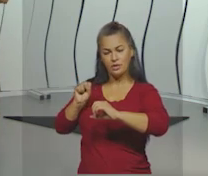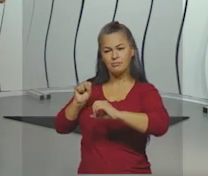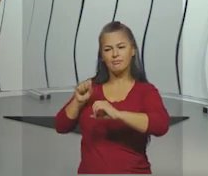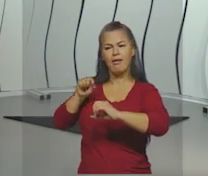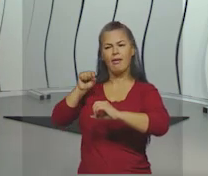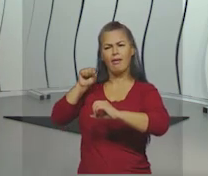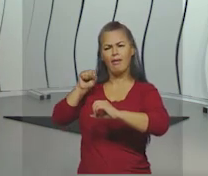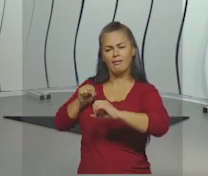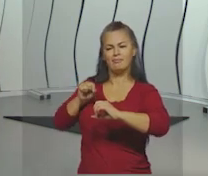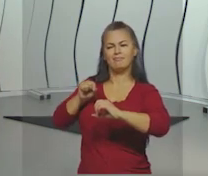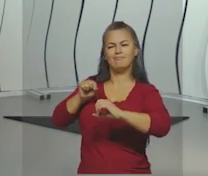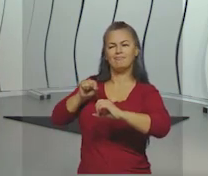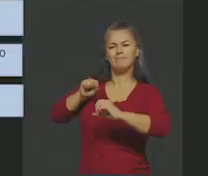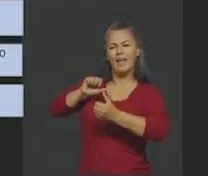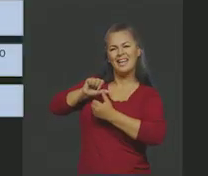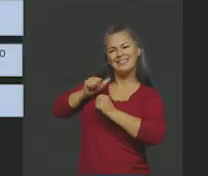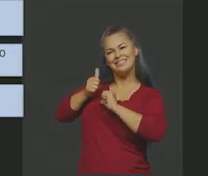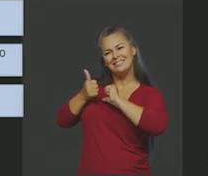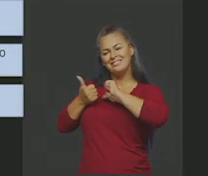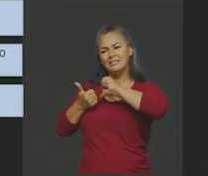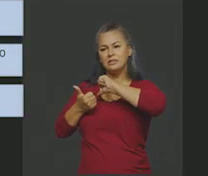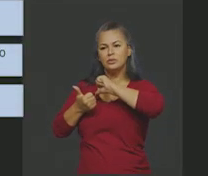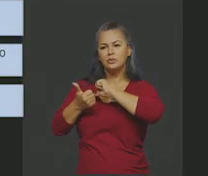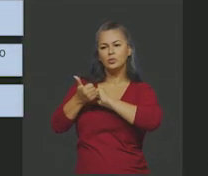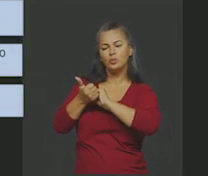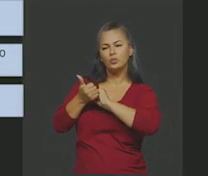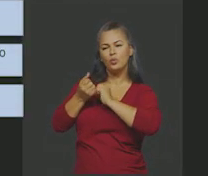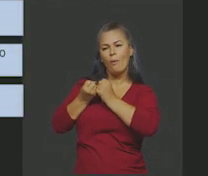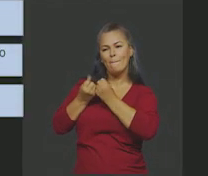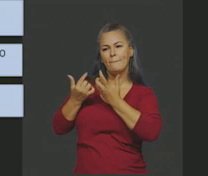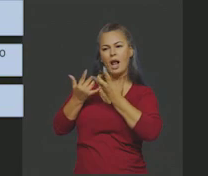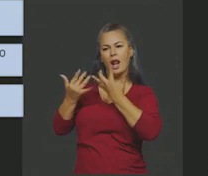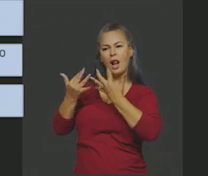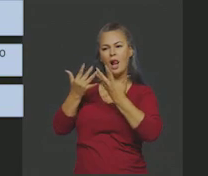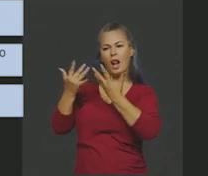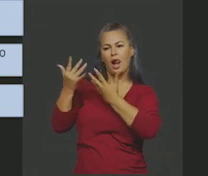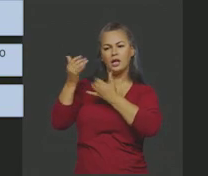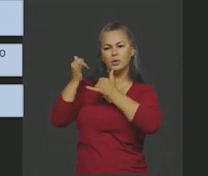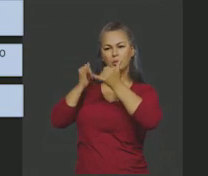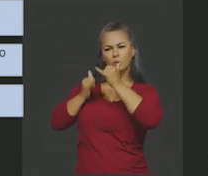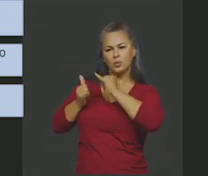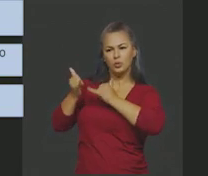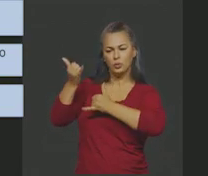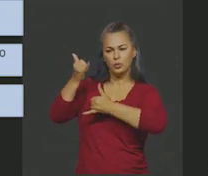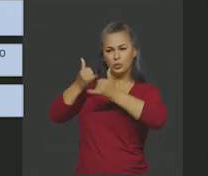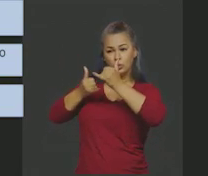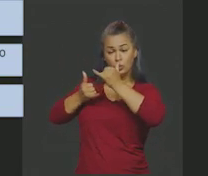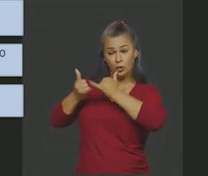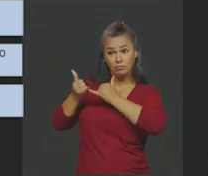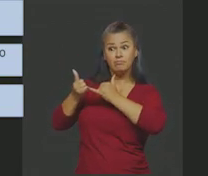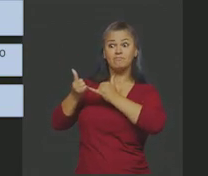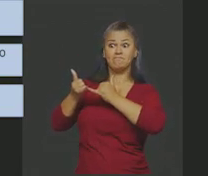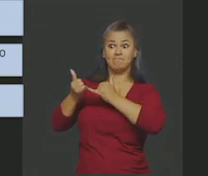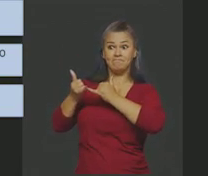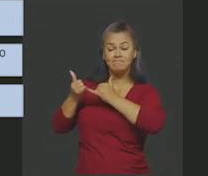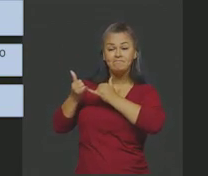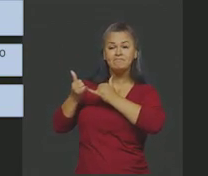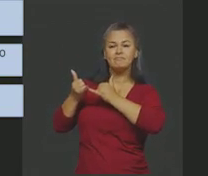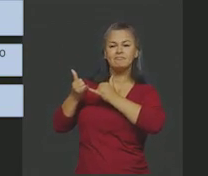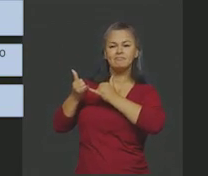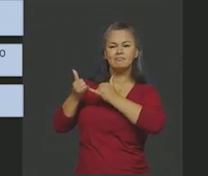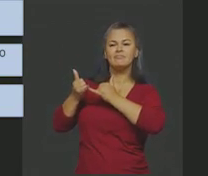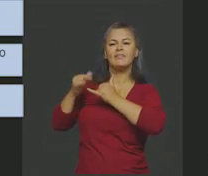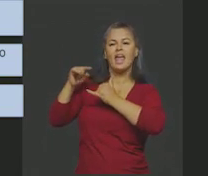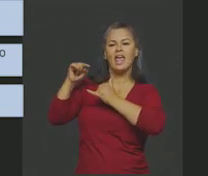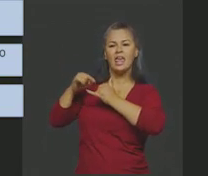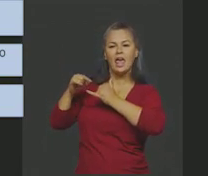vão converter essa luz em impulsos elétricos, tá? E aí, esses impulsos